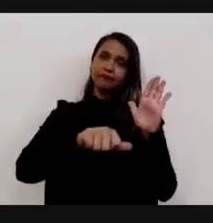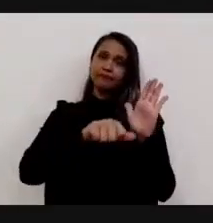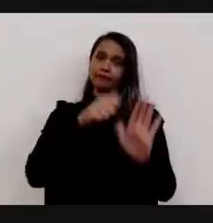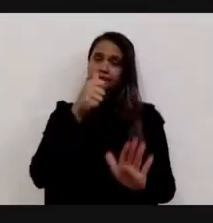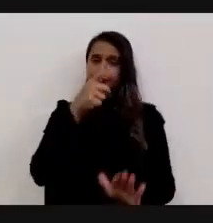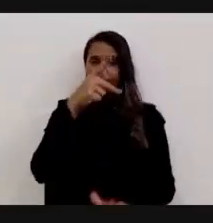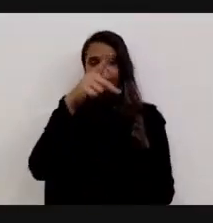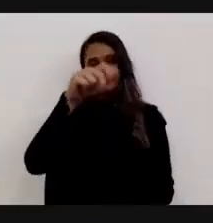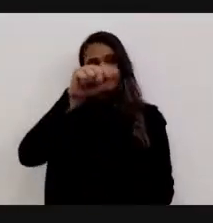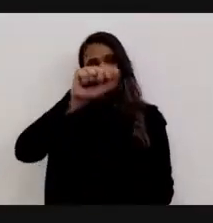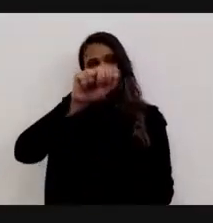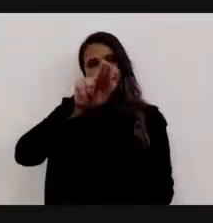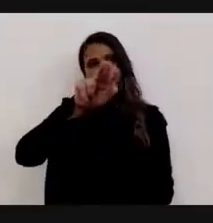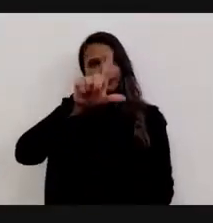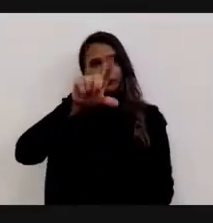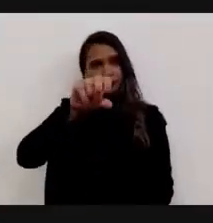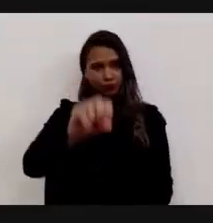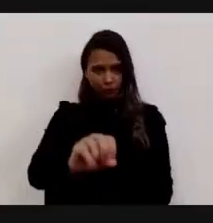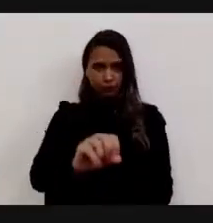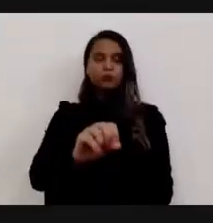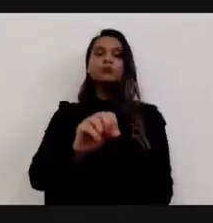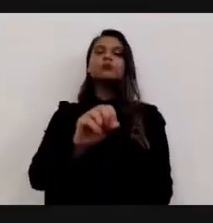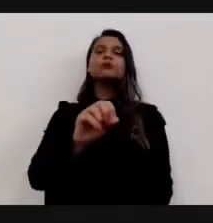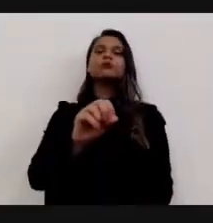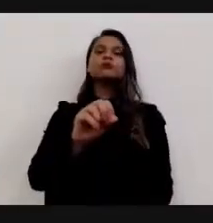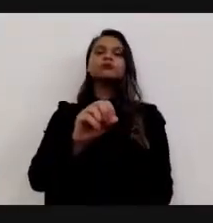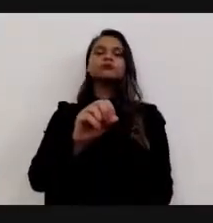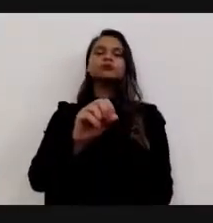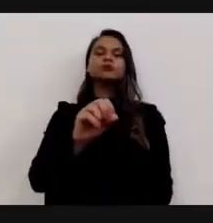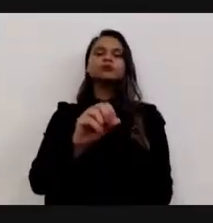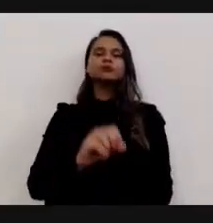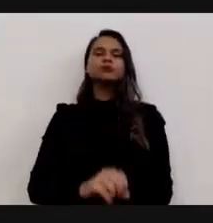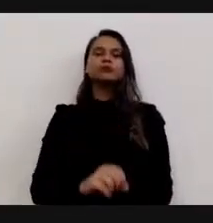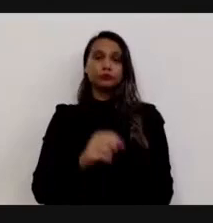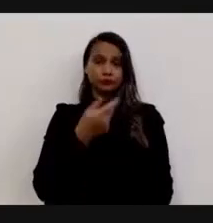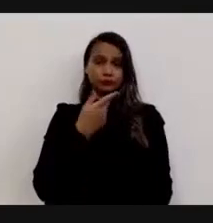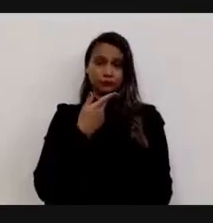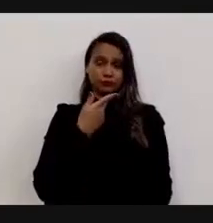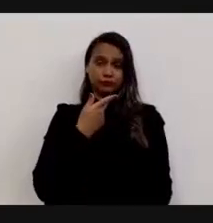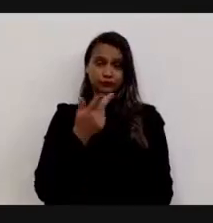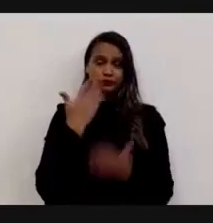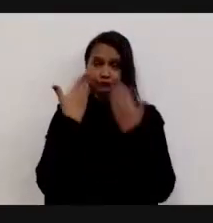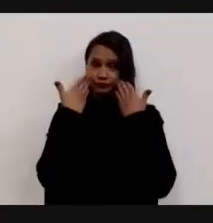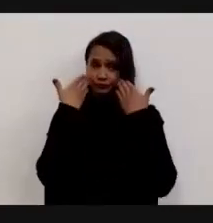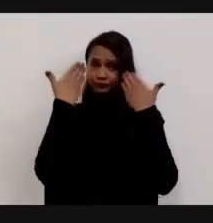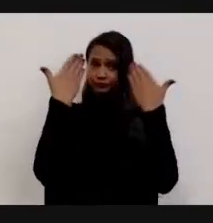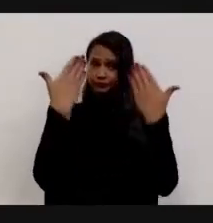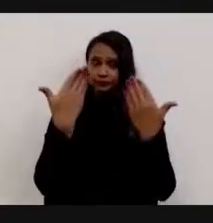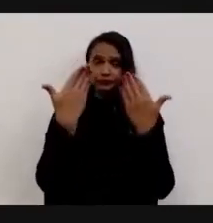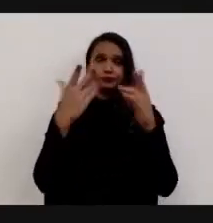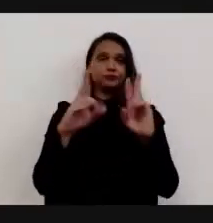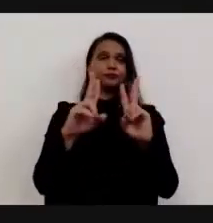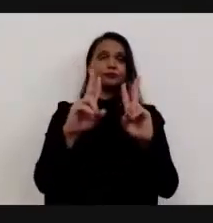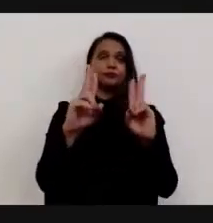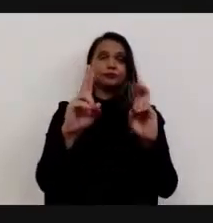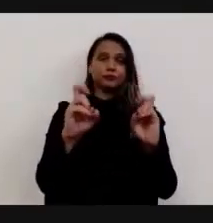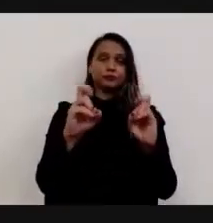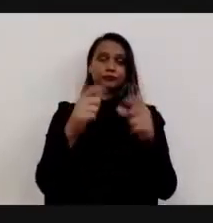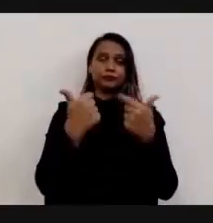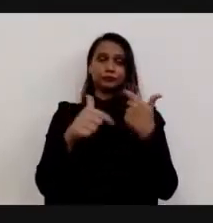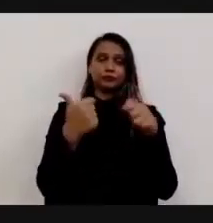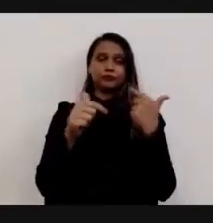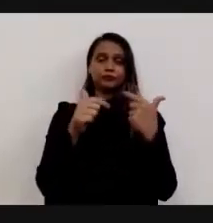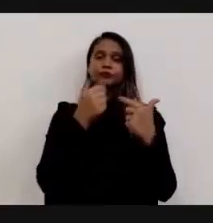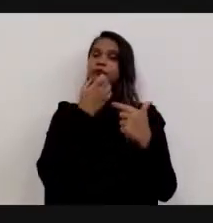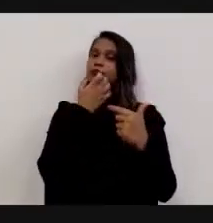Primeiramente, o Paulo Stanik Neto vai apresentar o trabalho